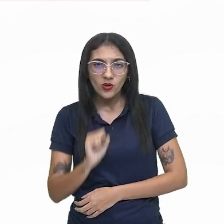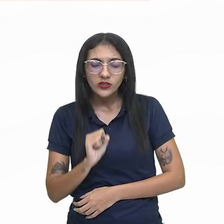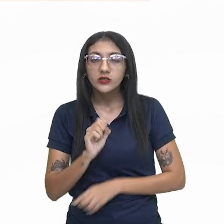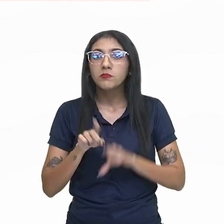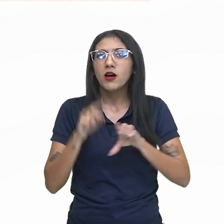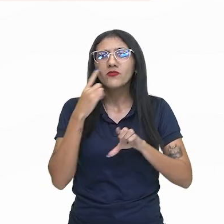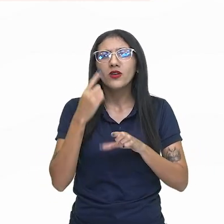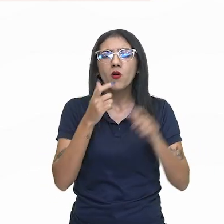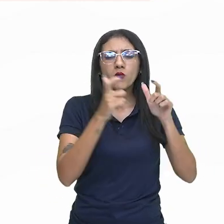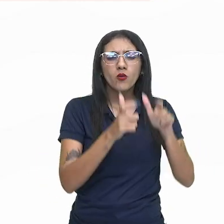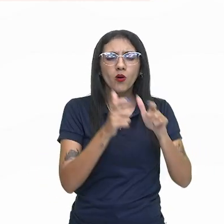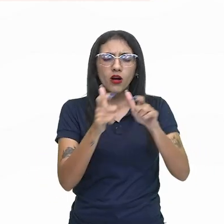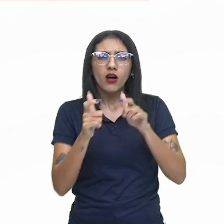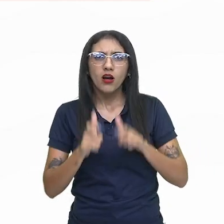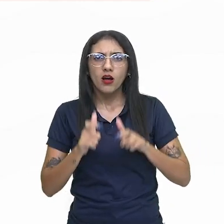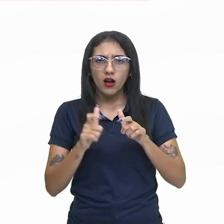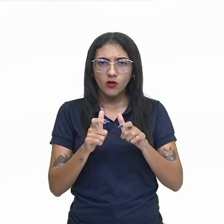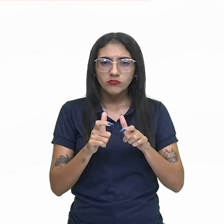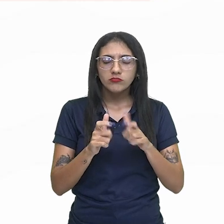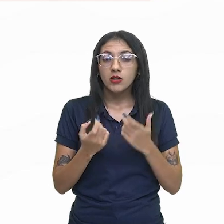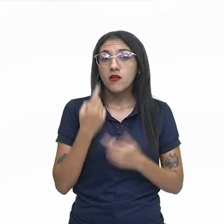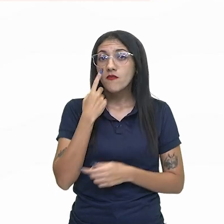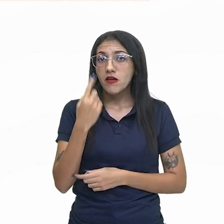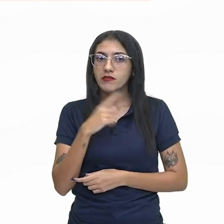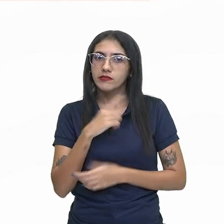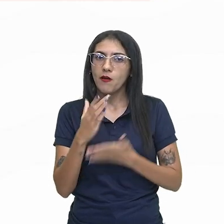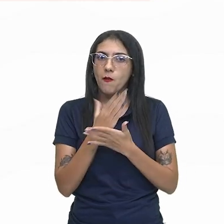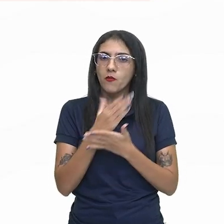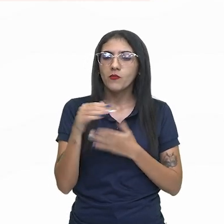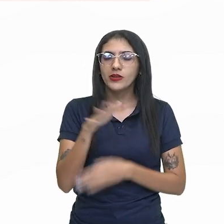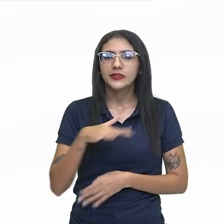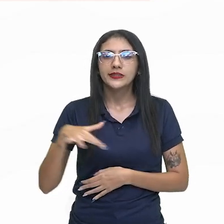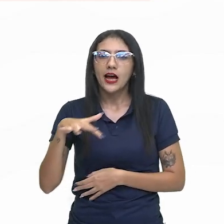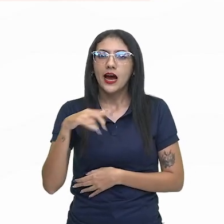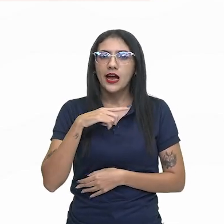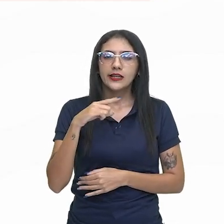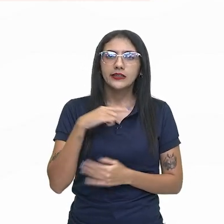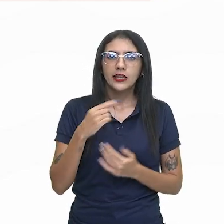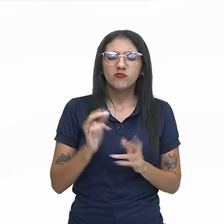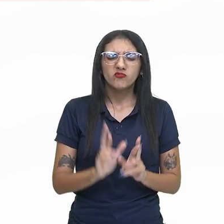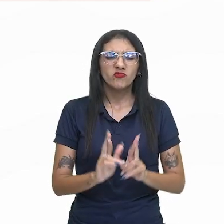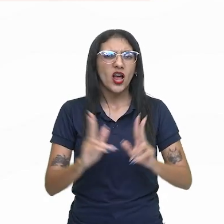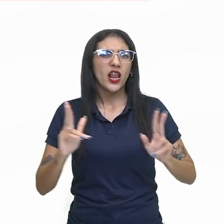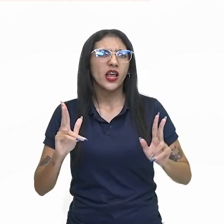pega a distribuição das pessoas, tem algumas áreas ali que estão um pouco mais desiguais do que as